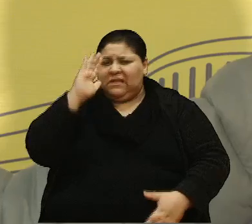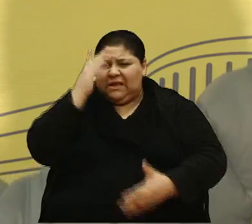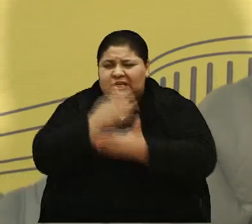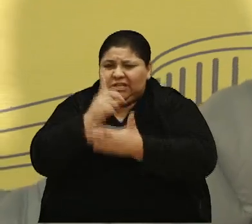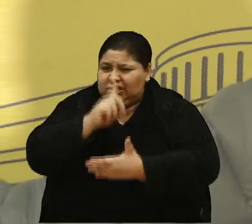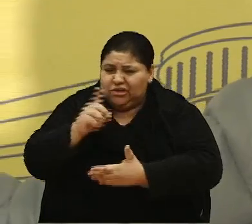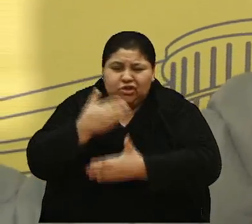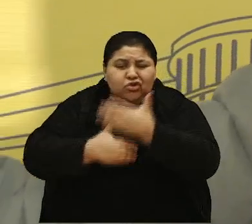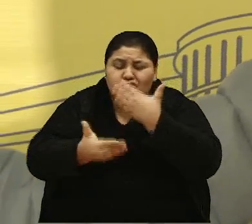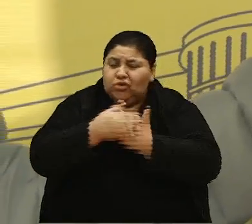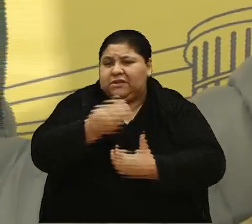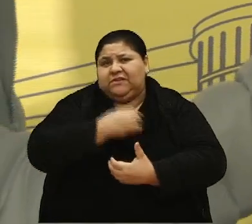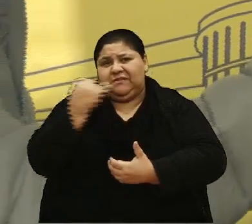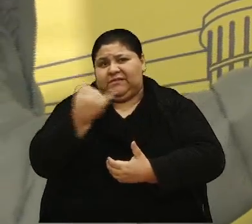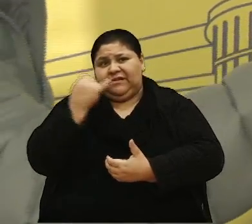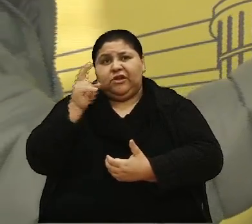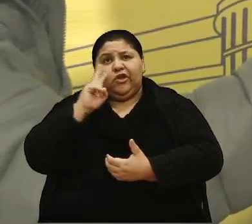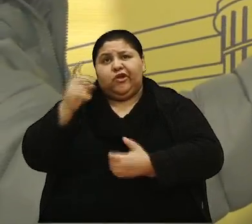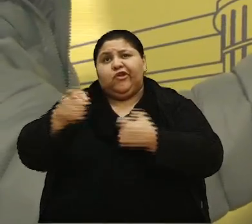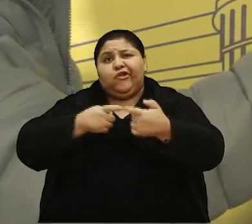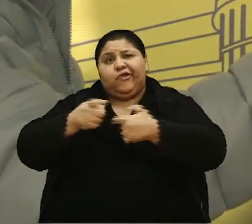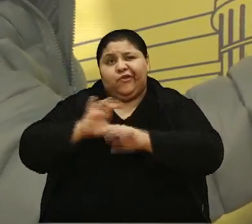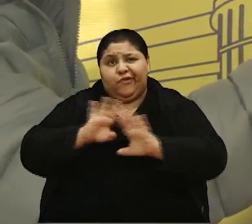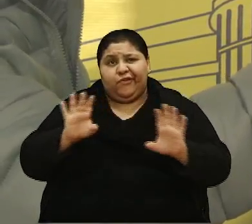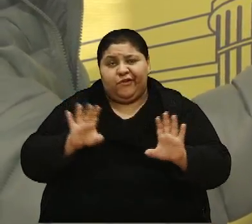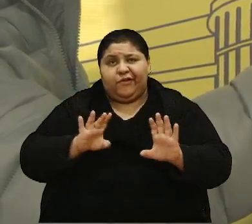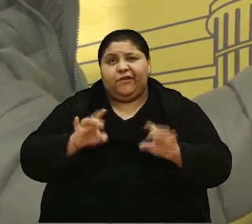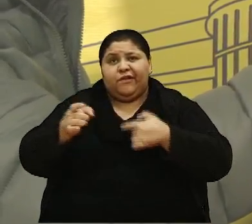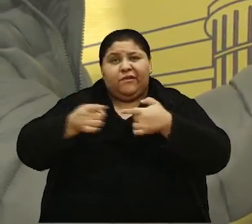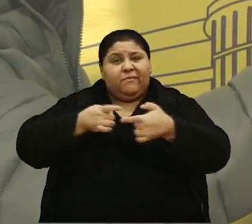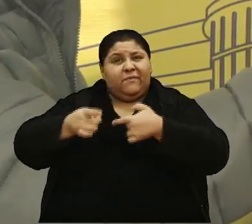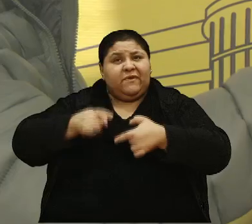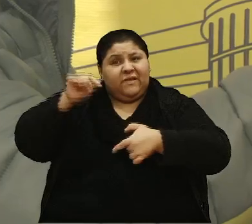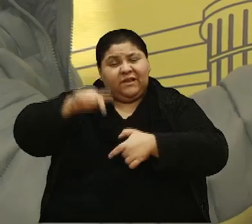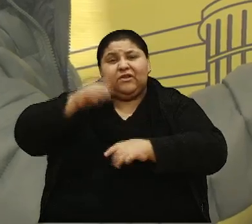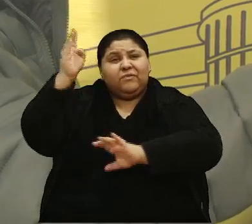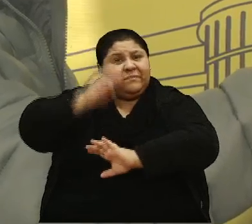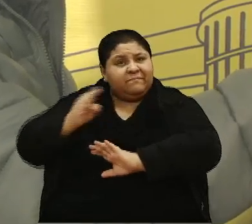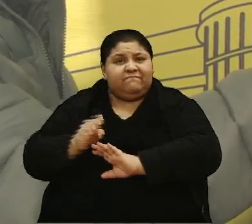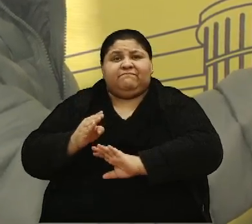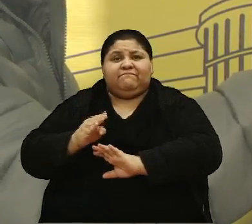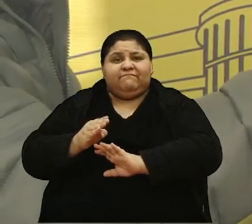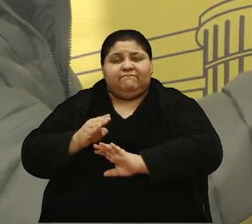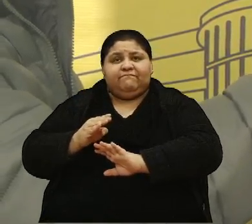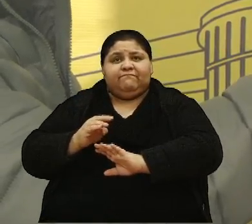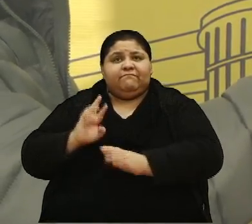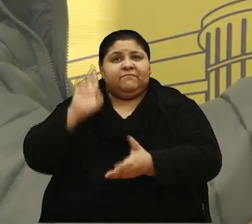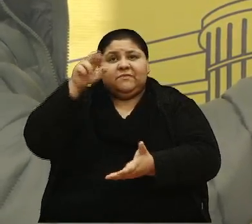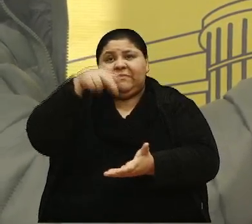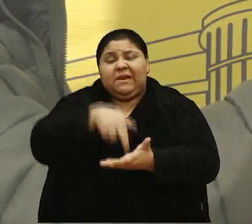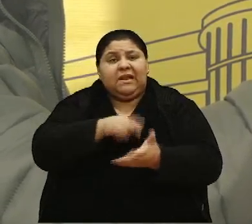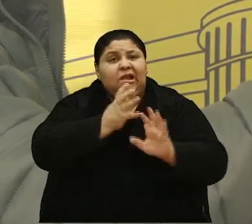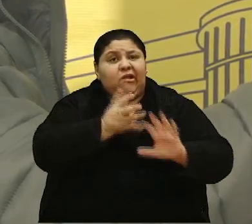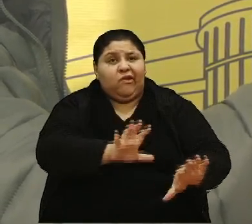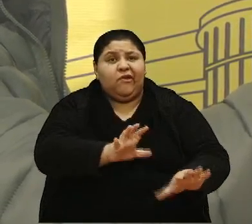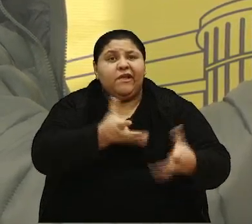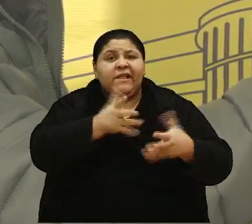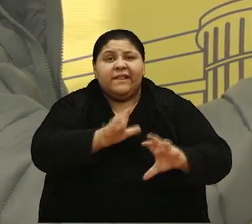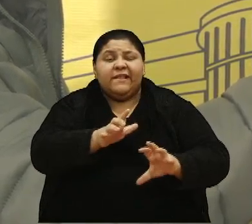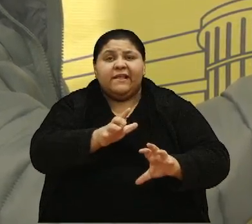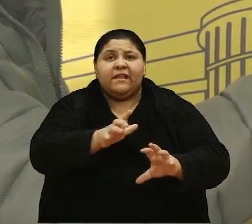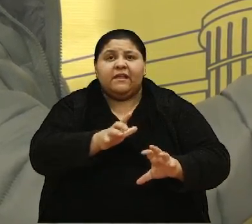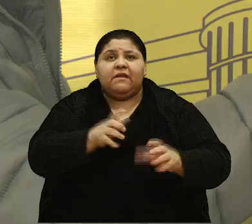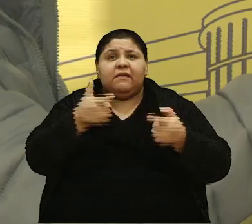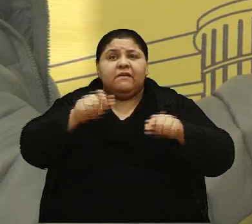todas as vidas importam. Nós vemos uma guerra de narrativa, Marcelo, uma guerra semântica no Brasil hoje e uma rivalidade do nosso contra eles. Defender a mulher não anula